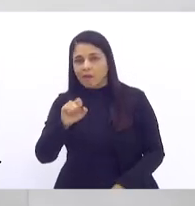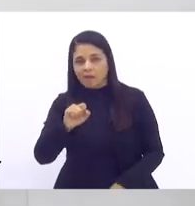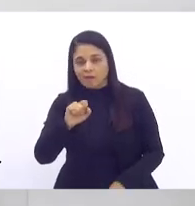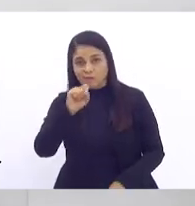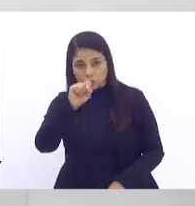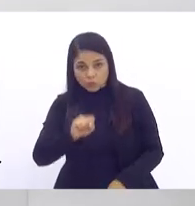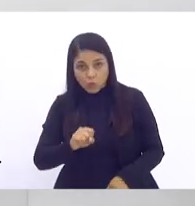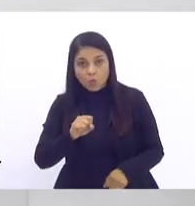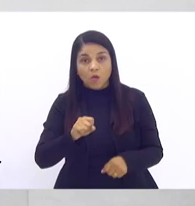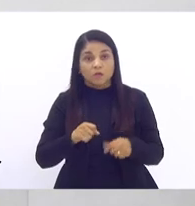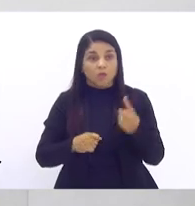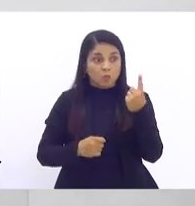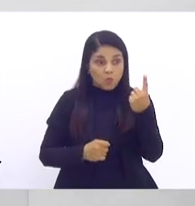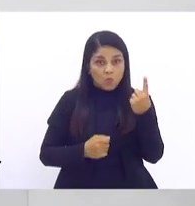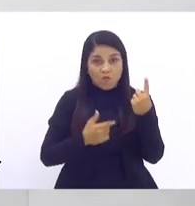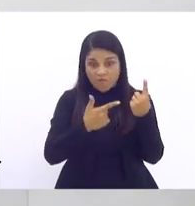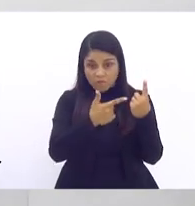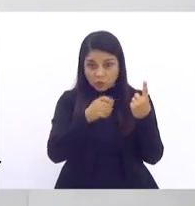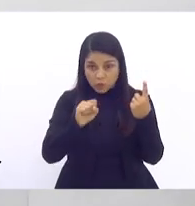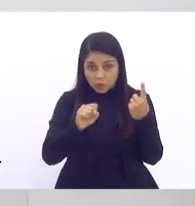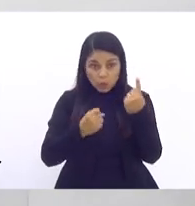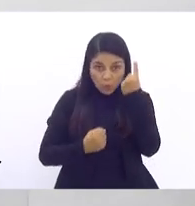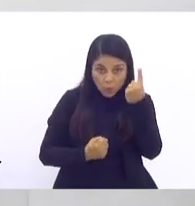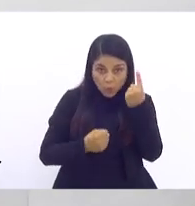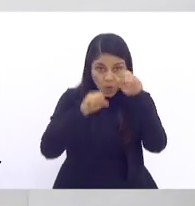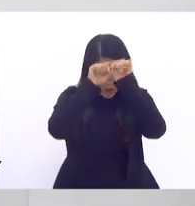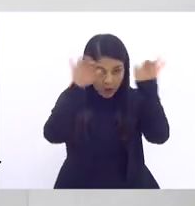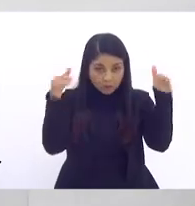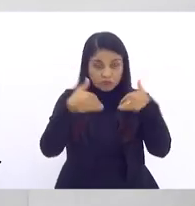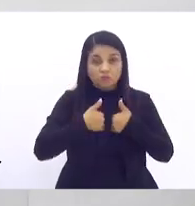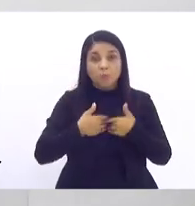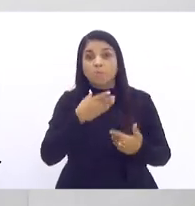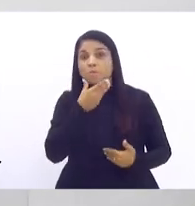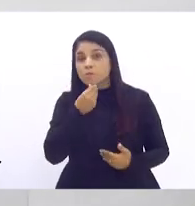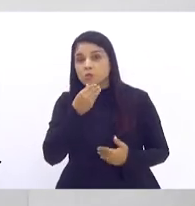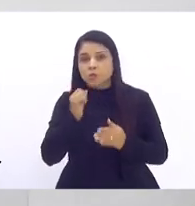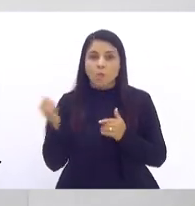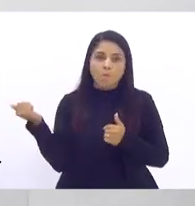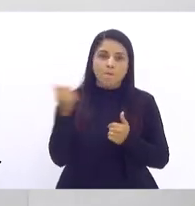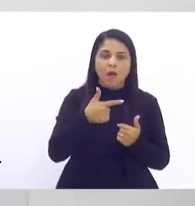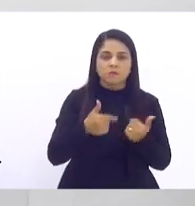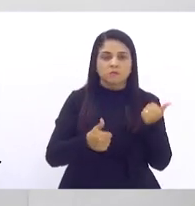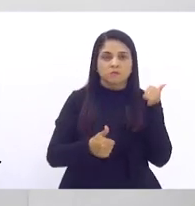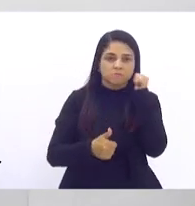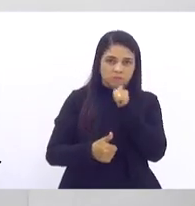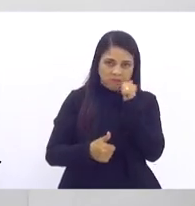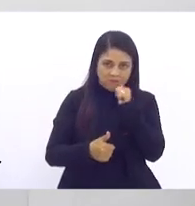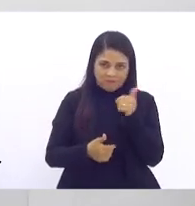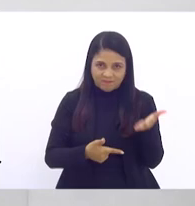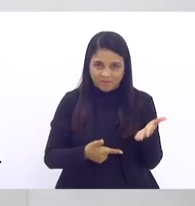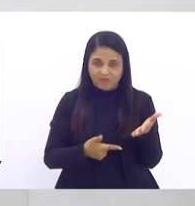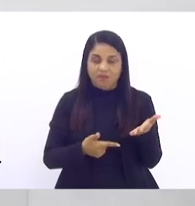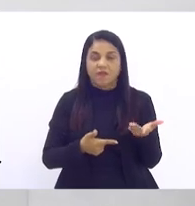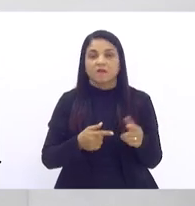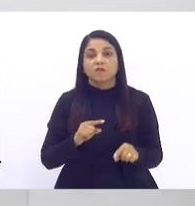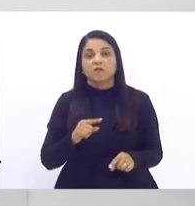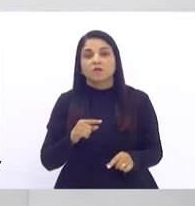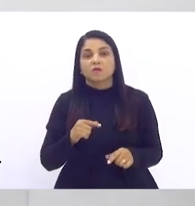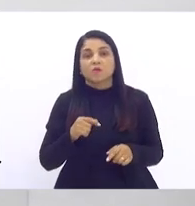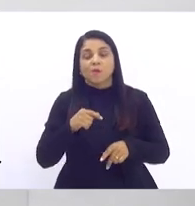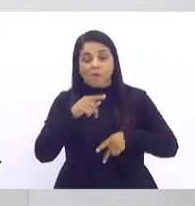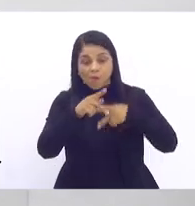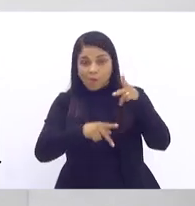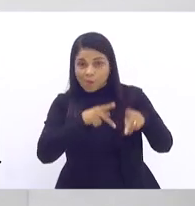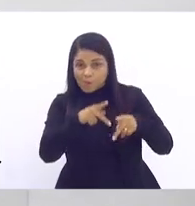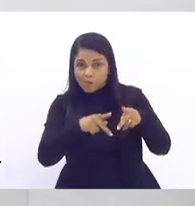para 28 nascimentos e a incidência em meninos é quatro vezes maior do que em menina e a nós nosso público